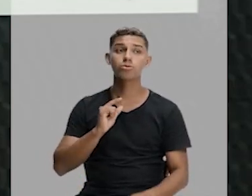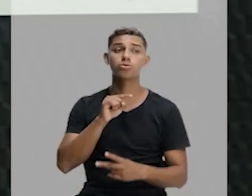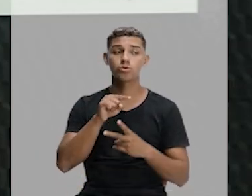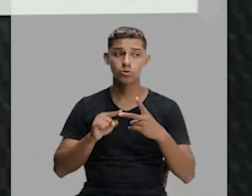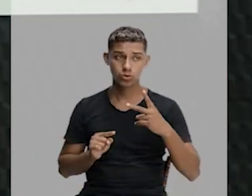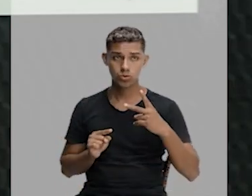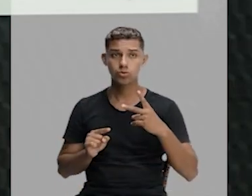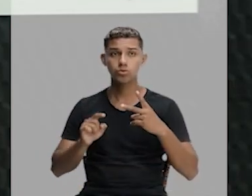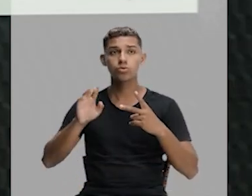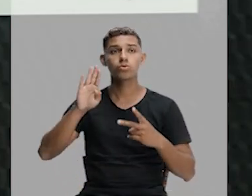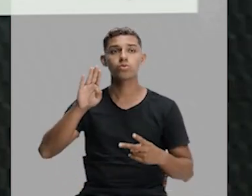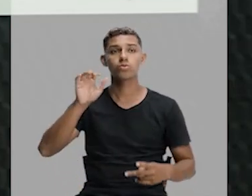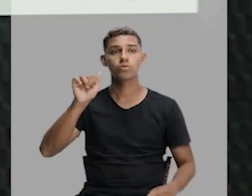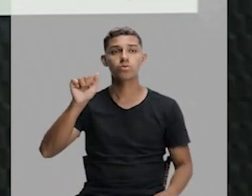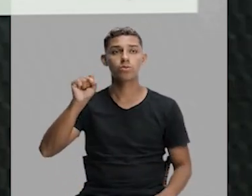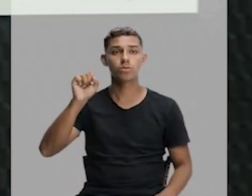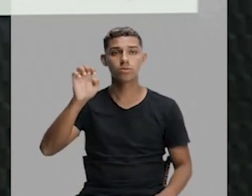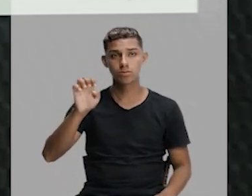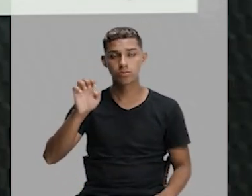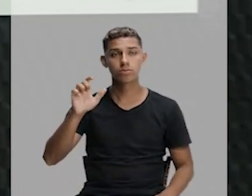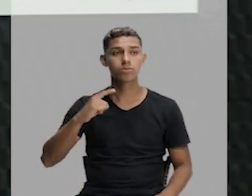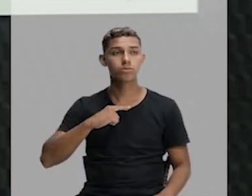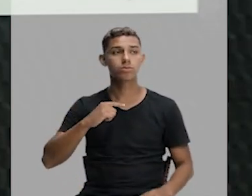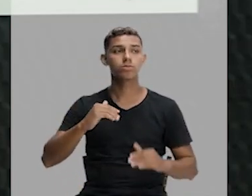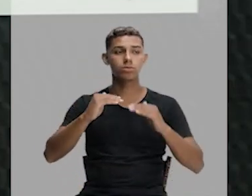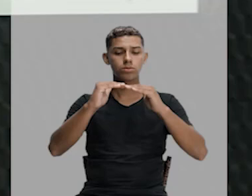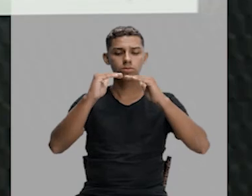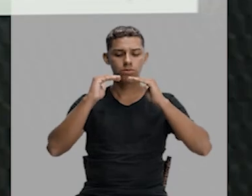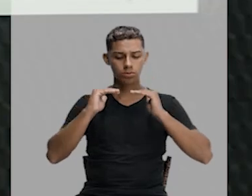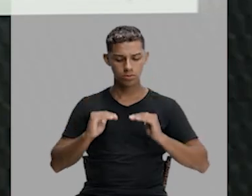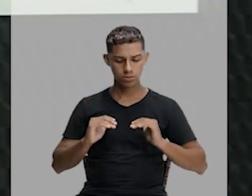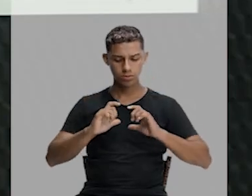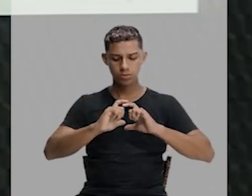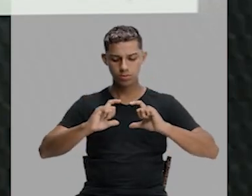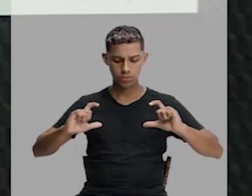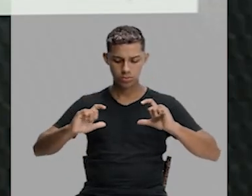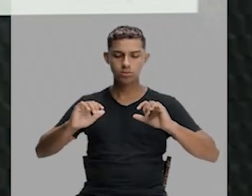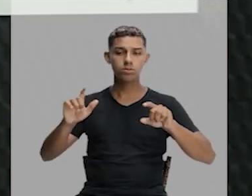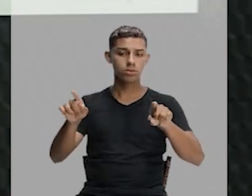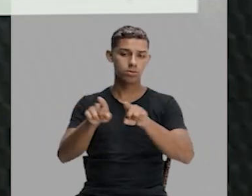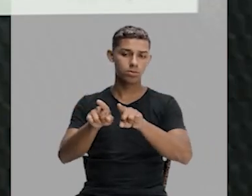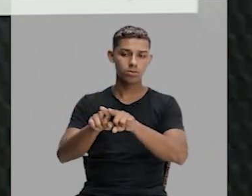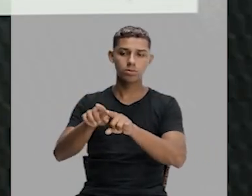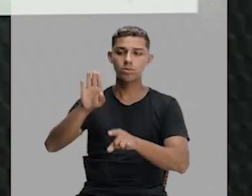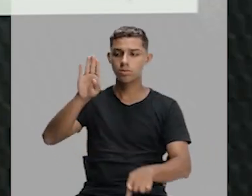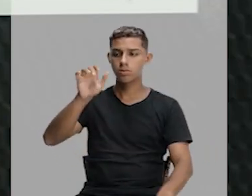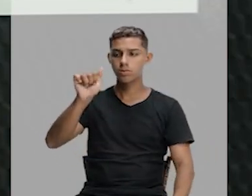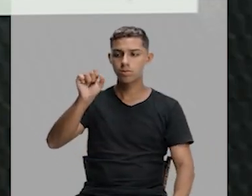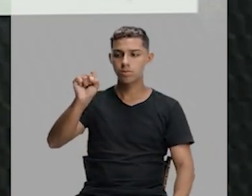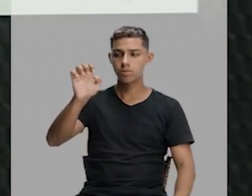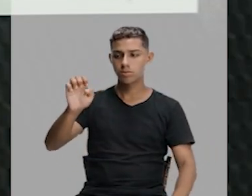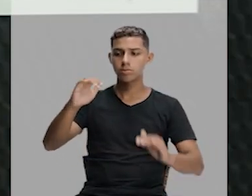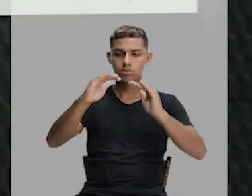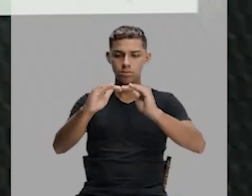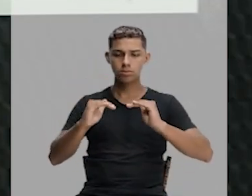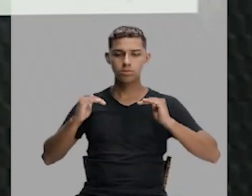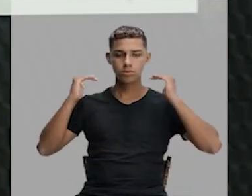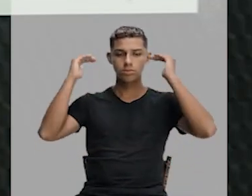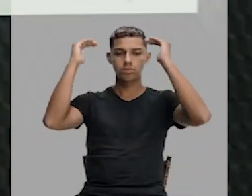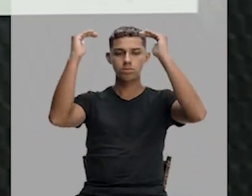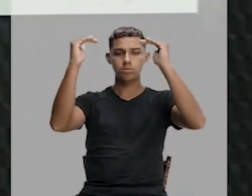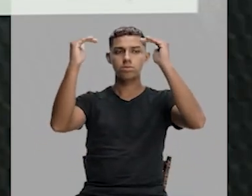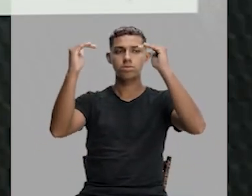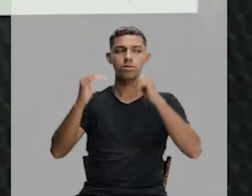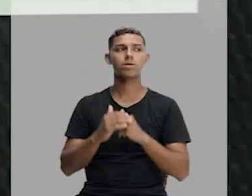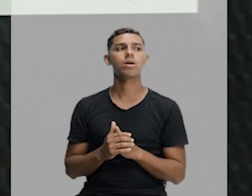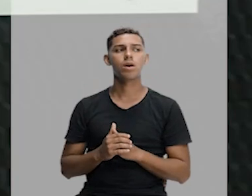bases. Você tem uma base aqui que é uma base inferior e você tem uma base superior. Essas bases têm que ser formadas pelo mesmo polígono